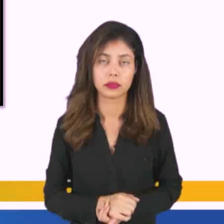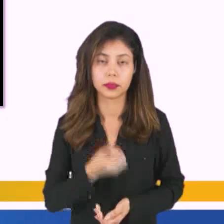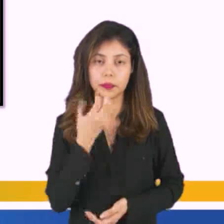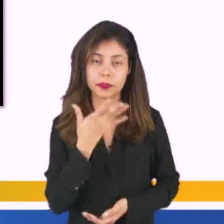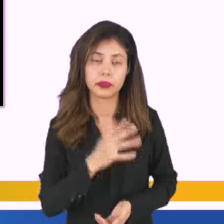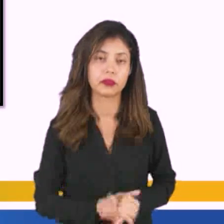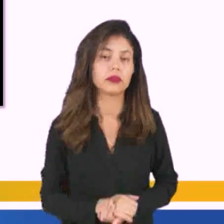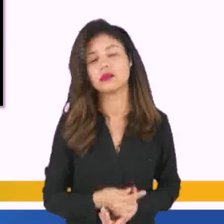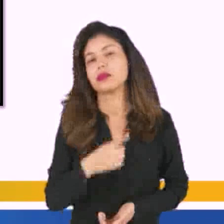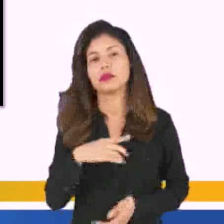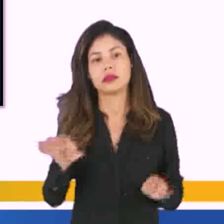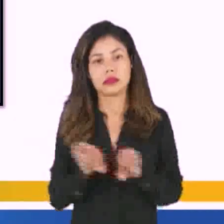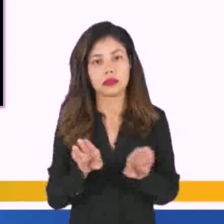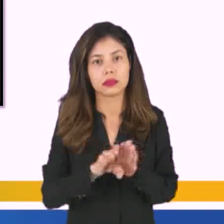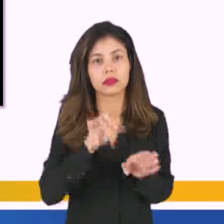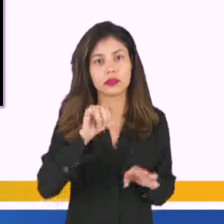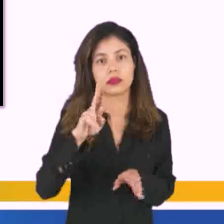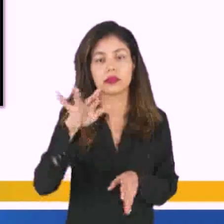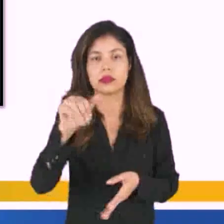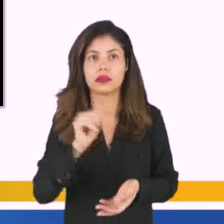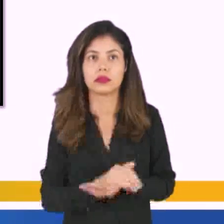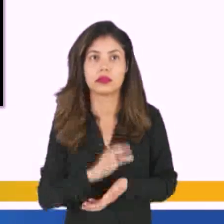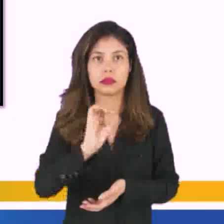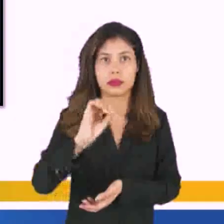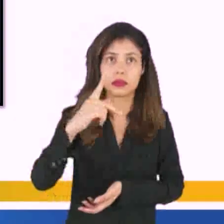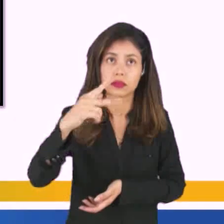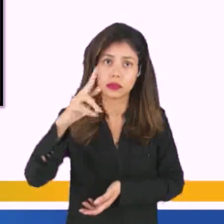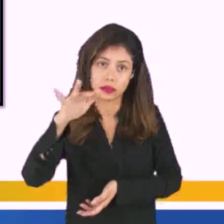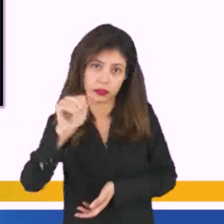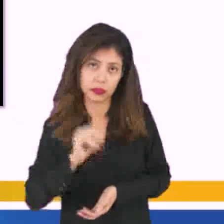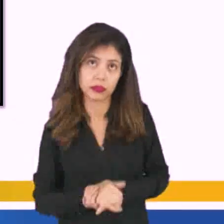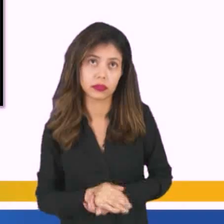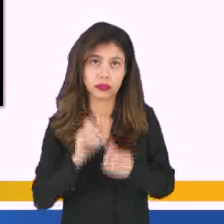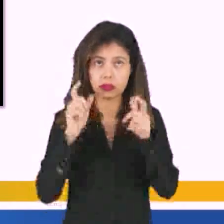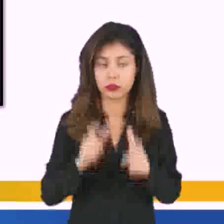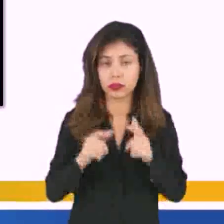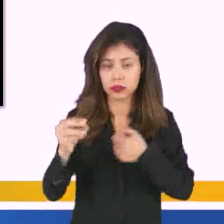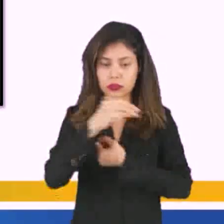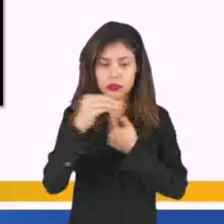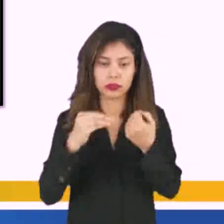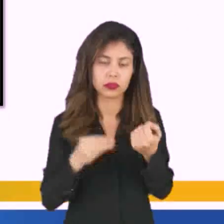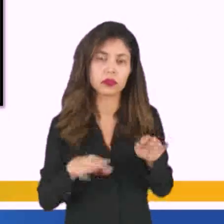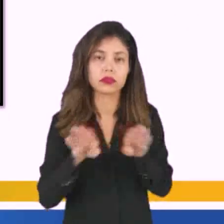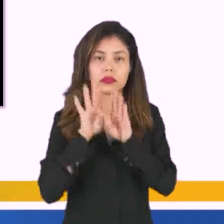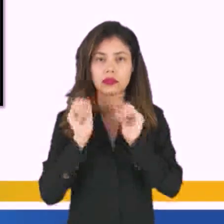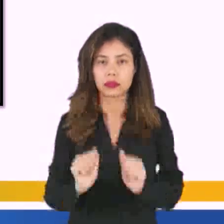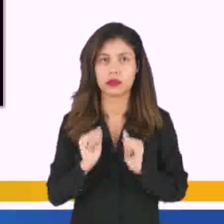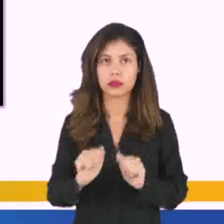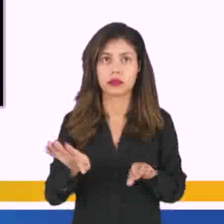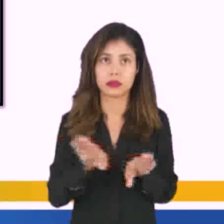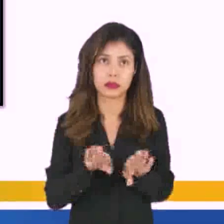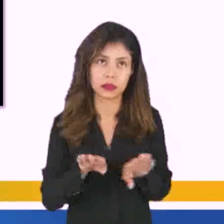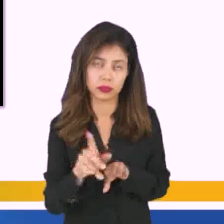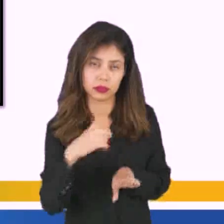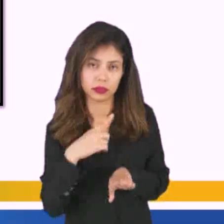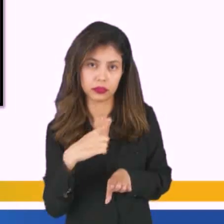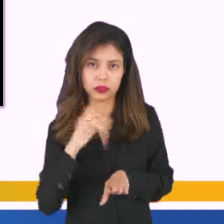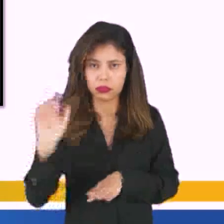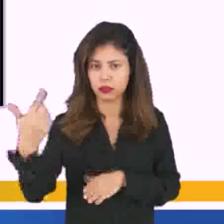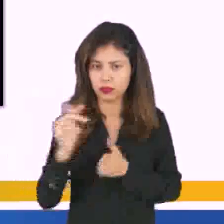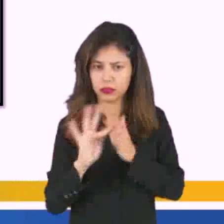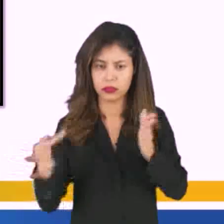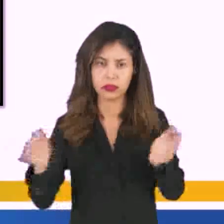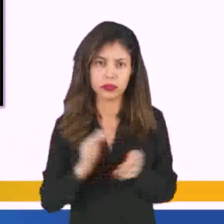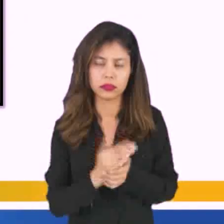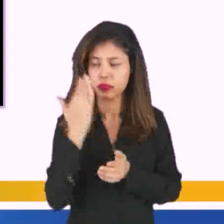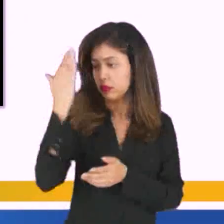isomeria espacial óptica, onde uma molécula ela pode ter outra forma, como se fosse um espelho. A molécula ela